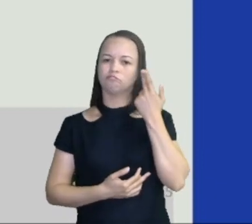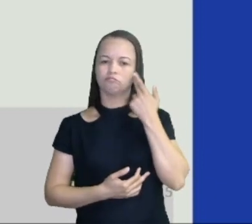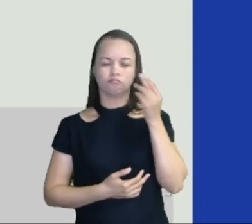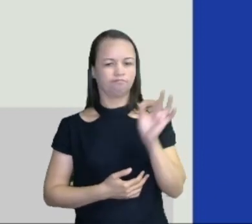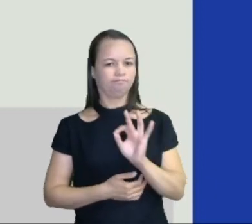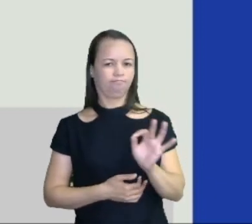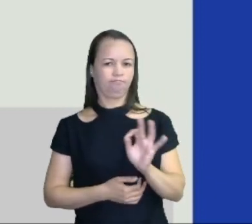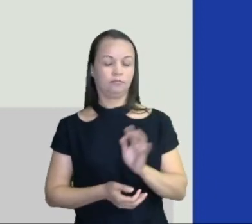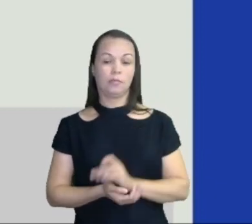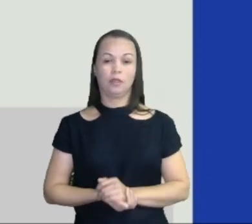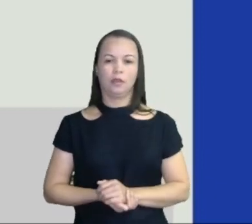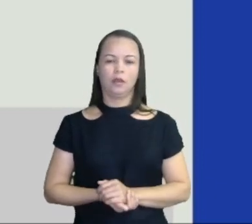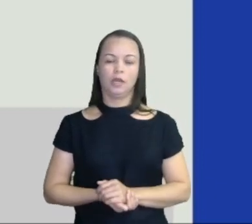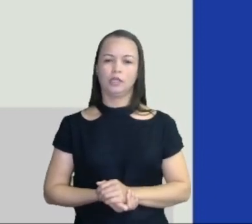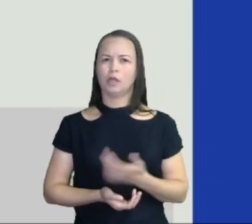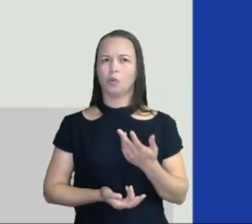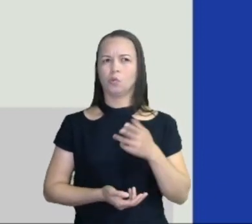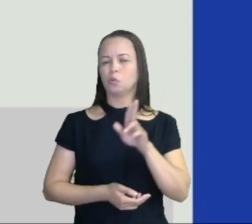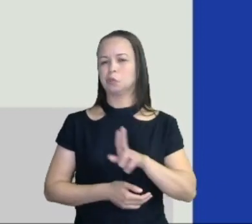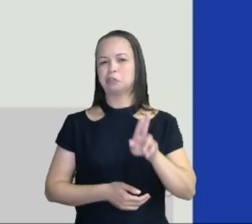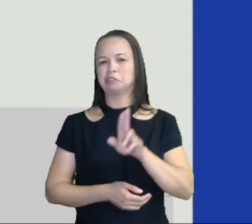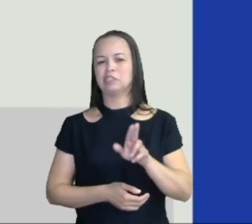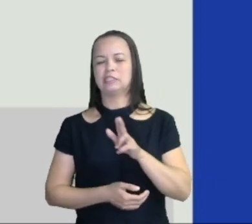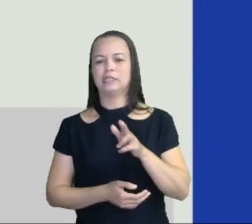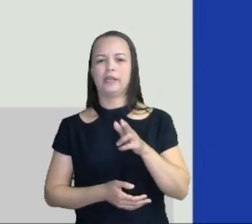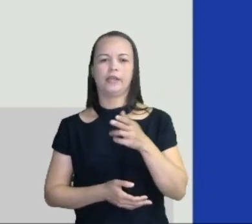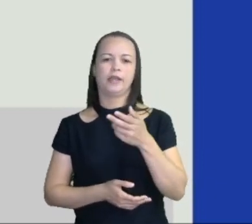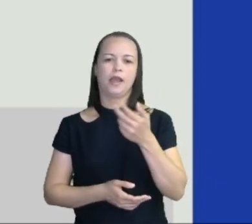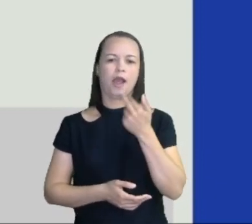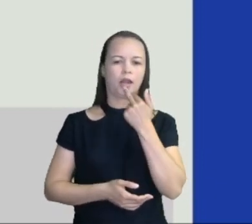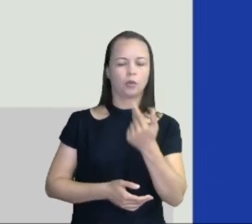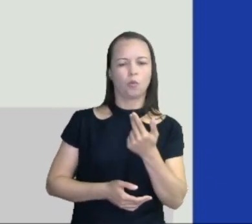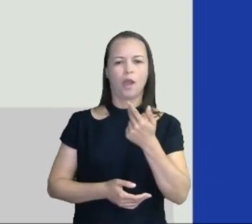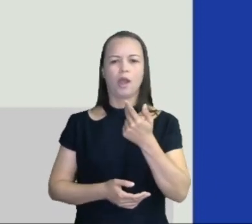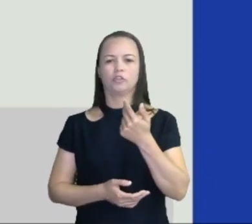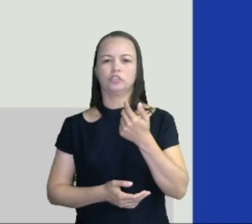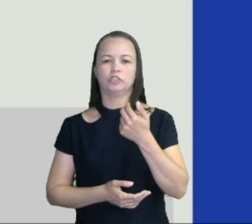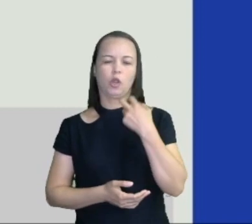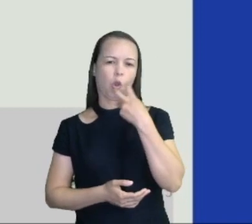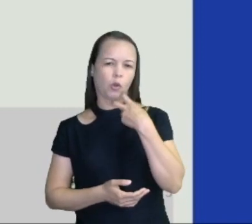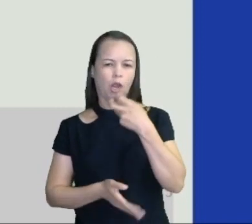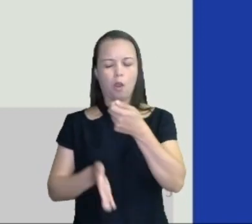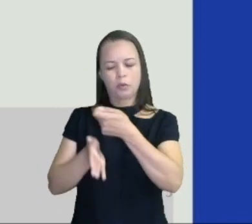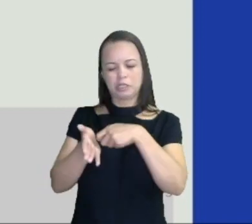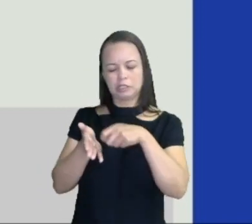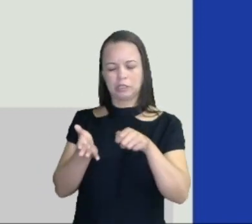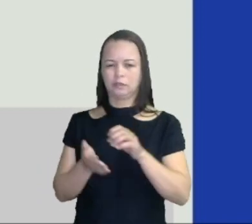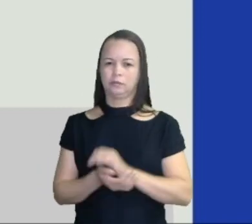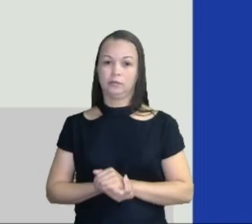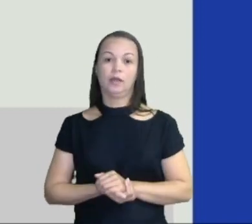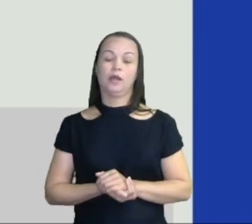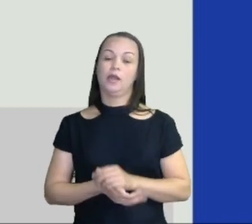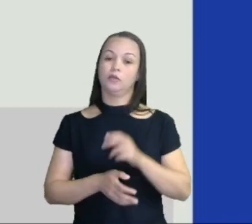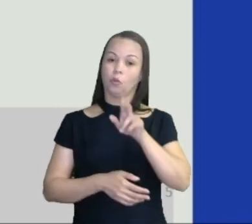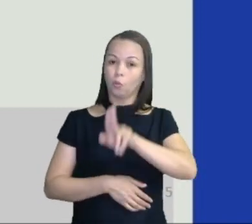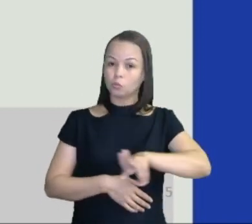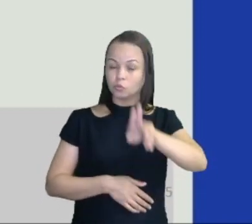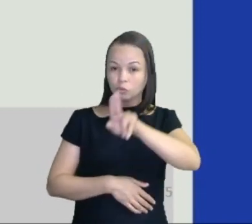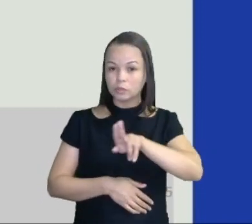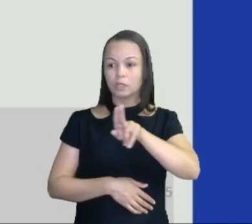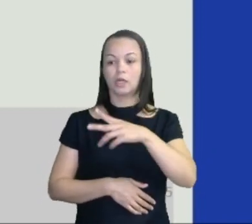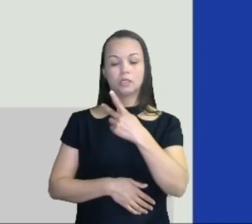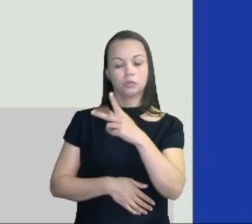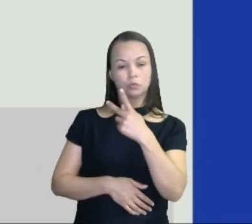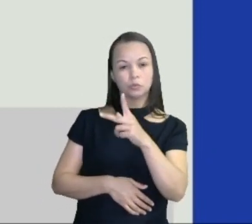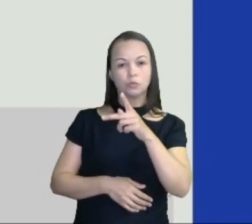não utilizei aquela linguagem escrita ou oral. Eu estou utilizando uma